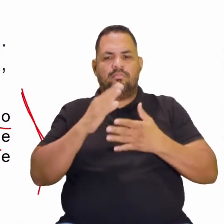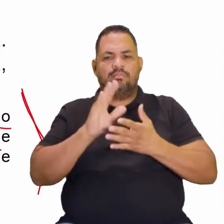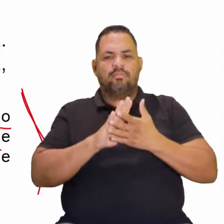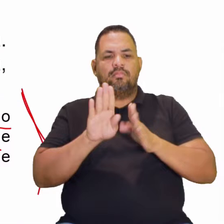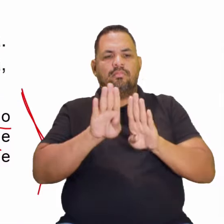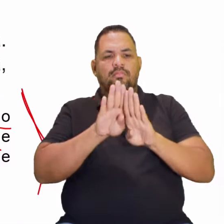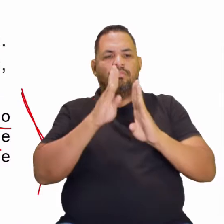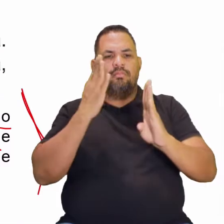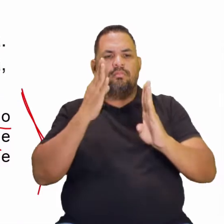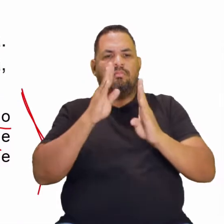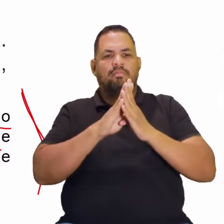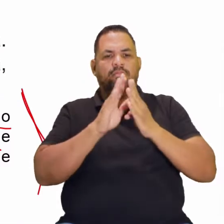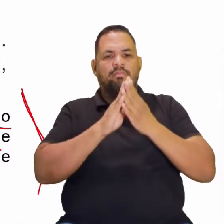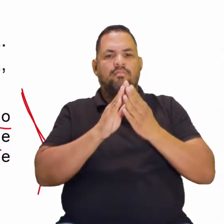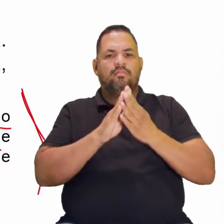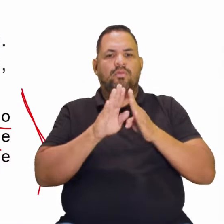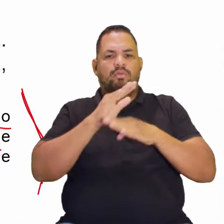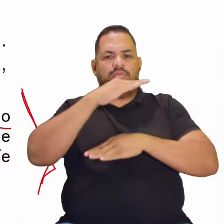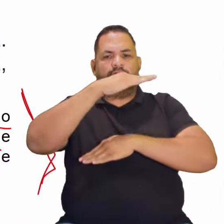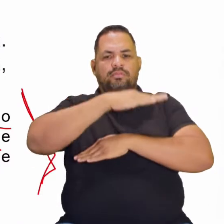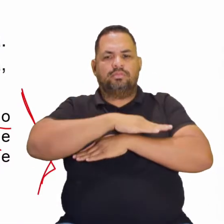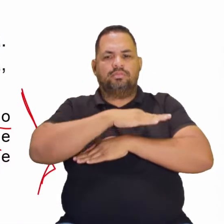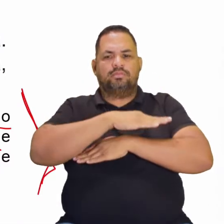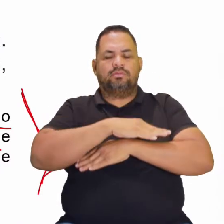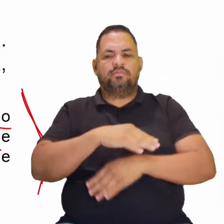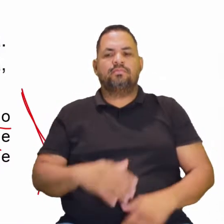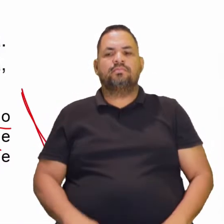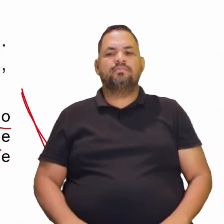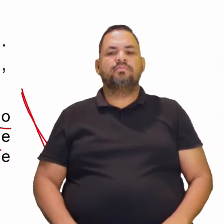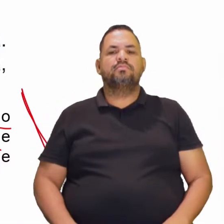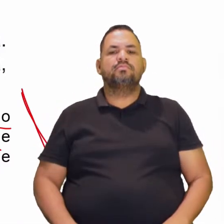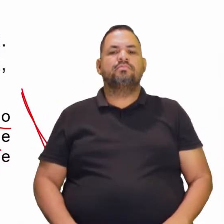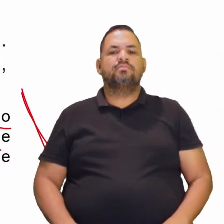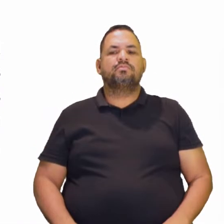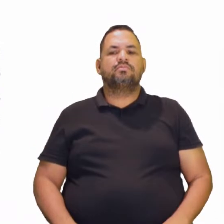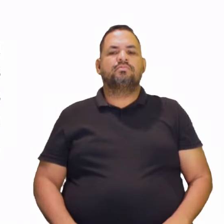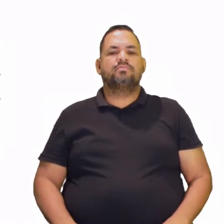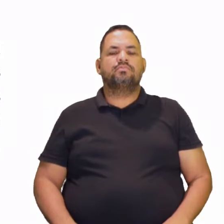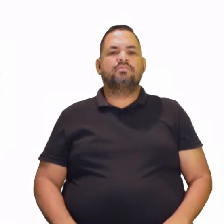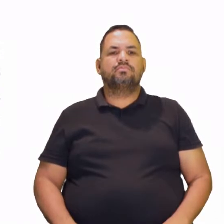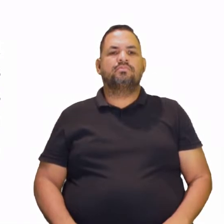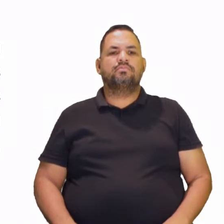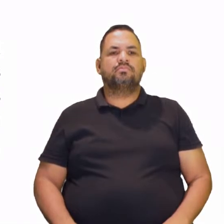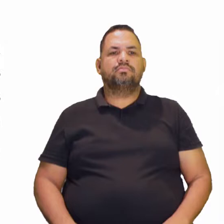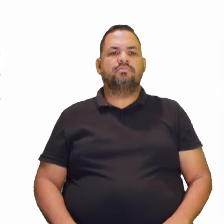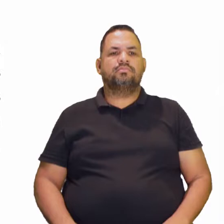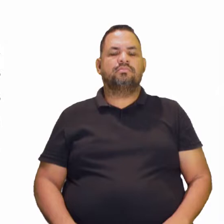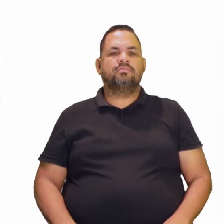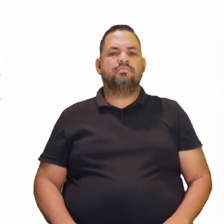da porta das janelas. Então, tudo isso está aí